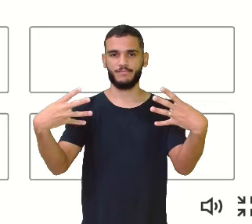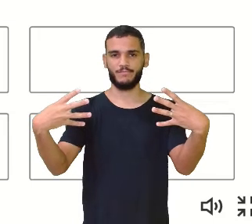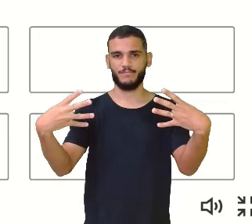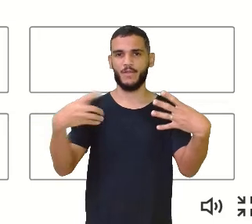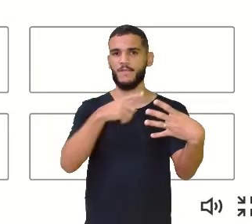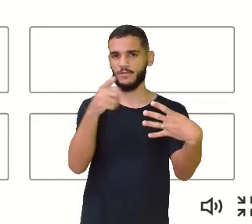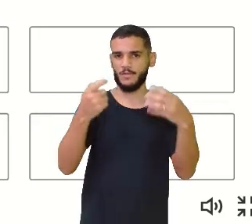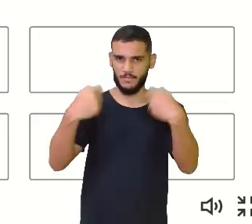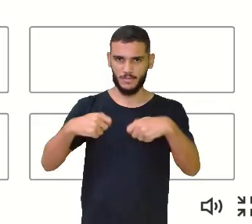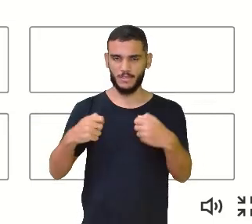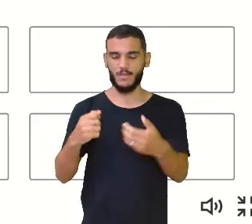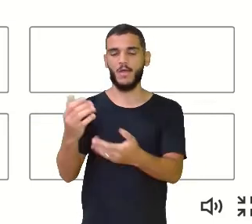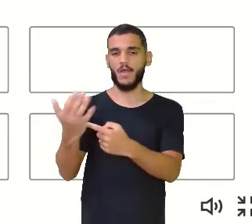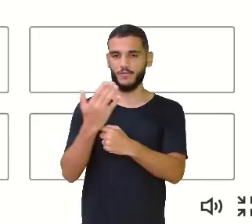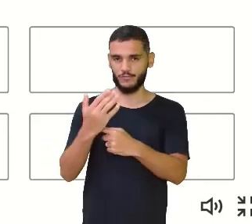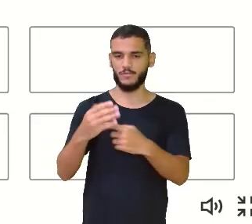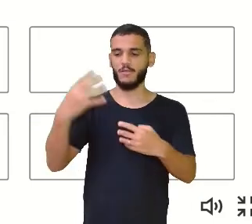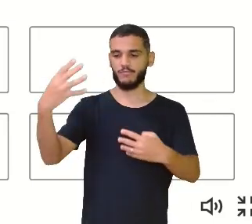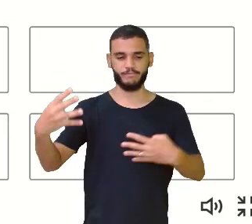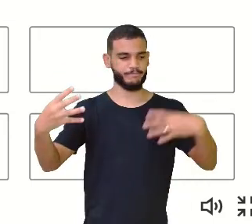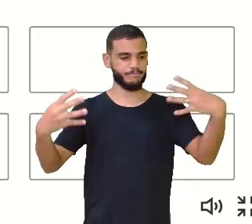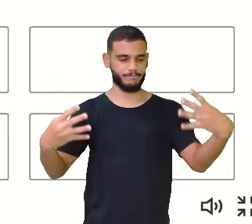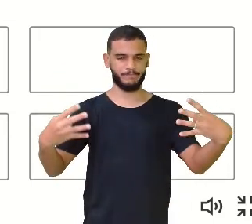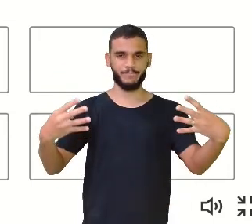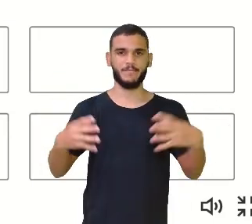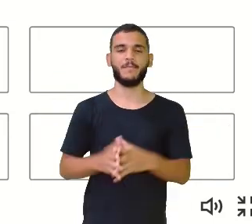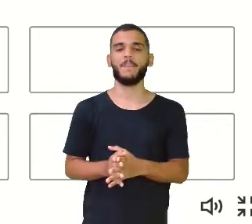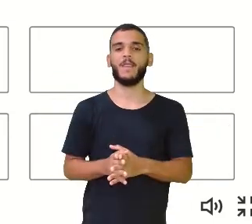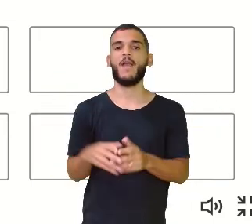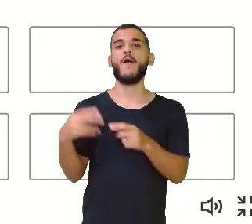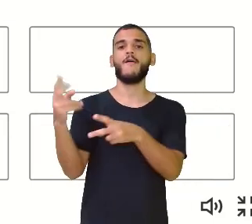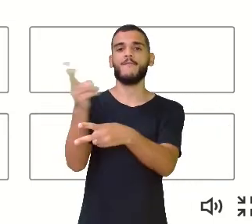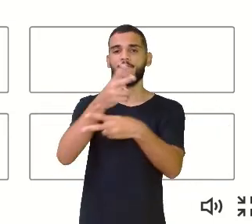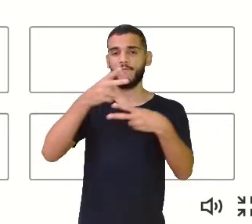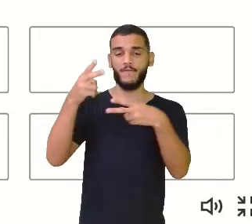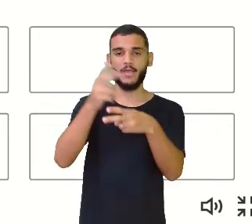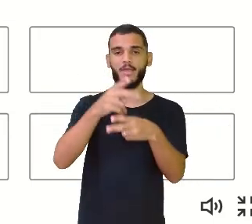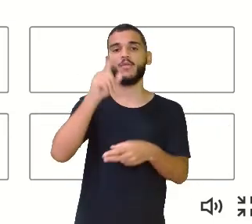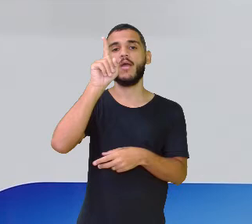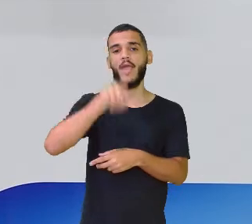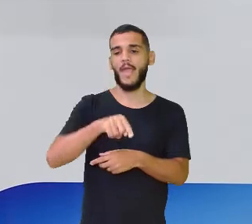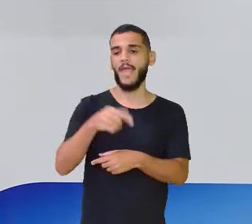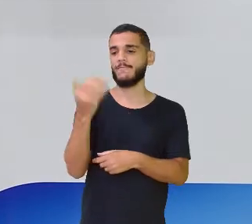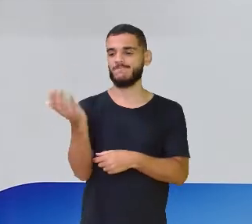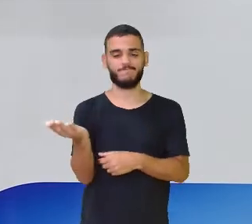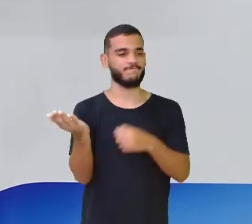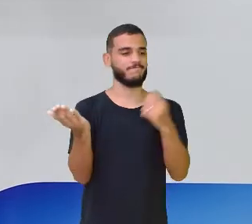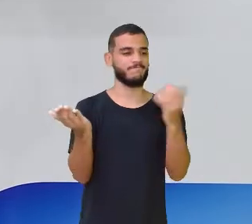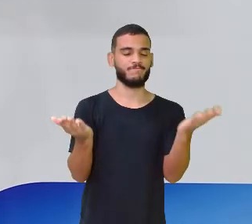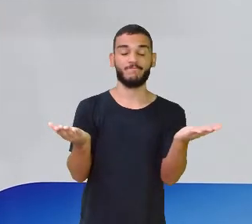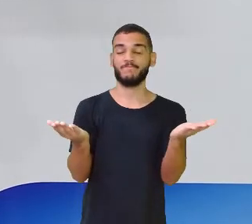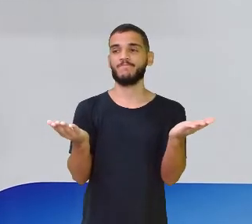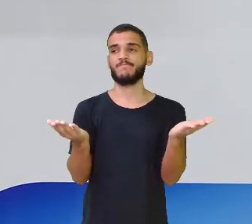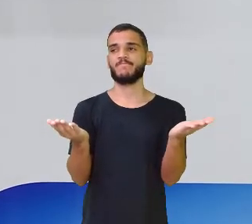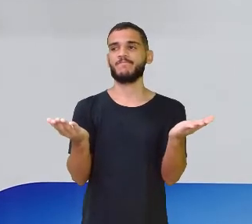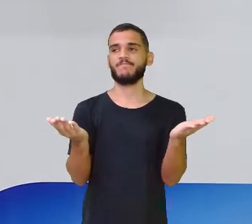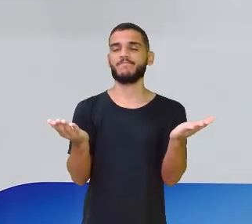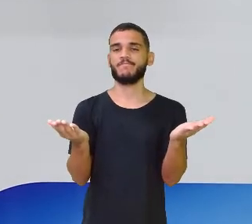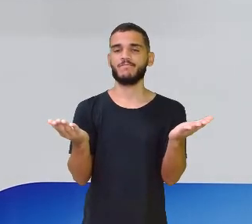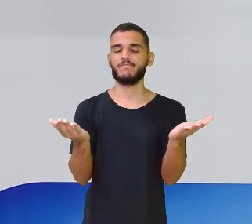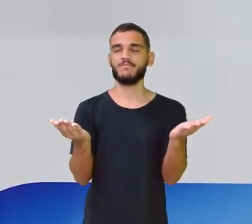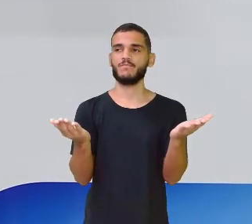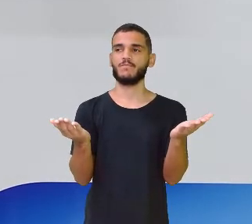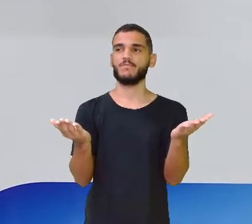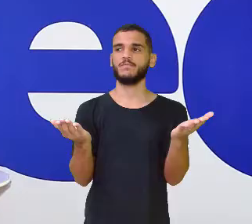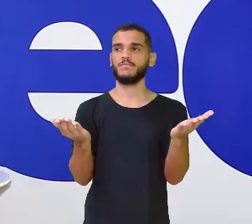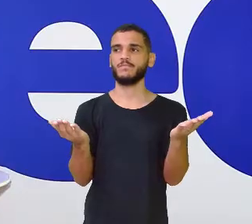Vocês vão me ajudar, tá certo? O vento, ele é um fator biótico ou ele é um fator abiótico? Diz aí para a professora